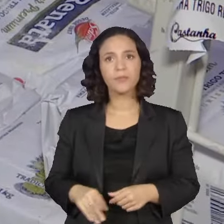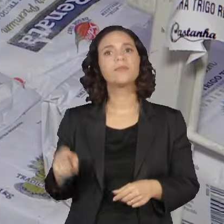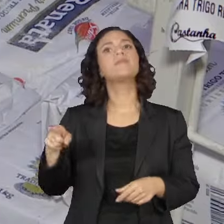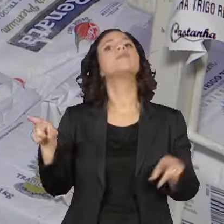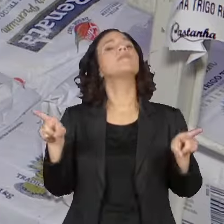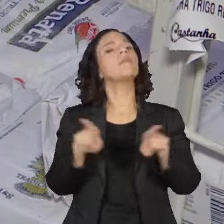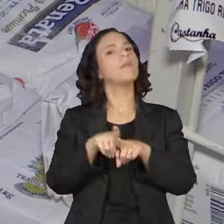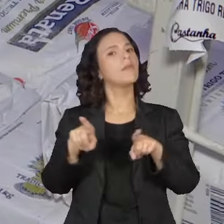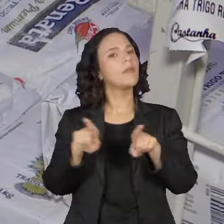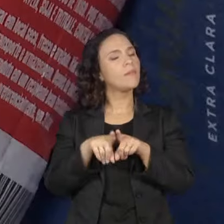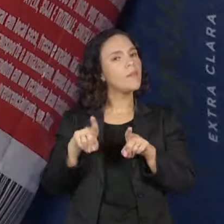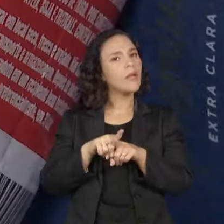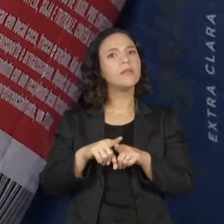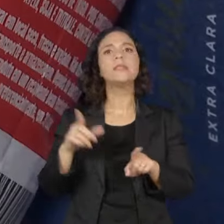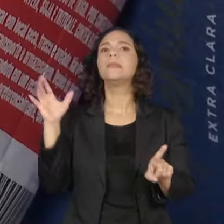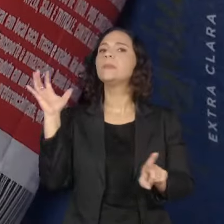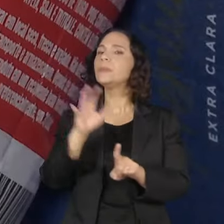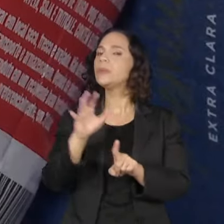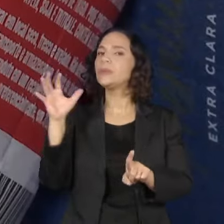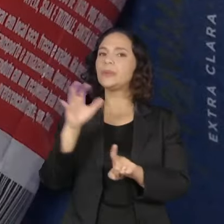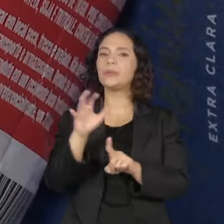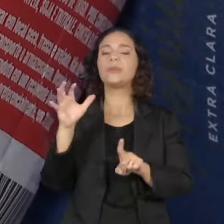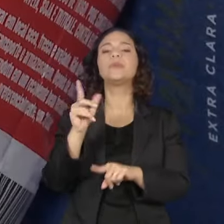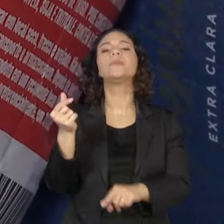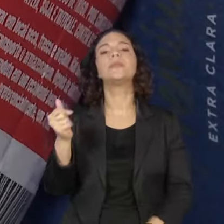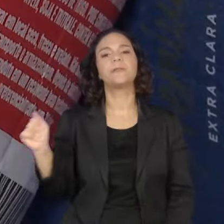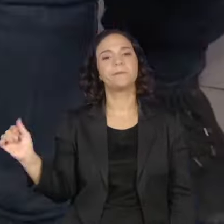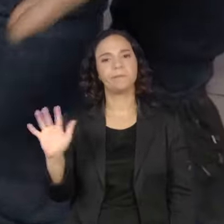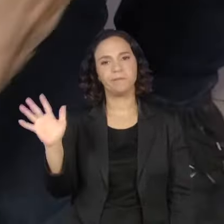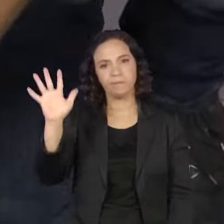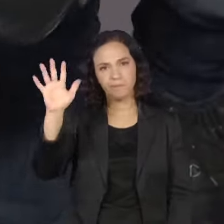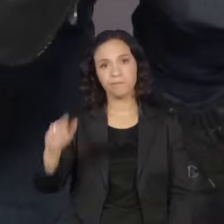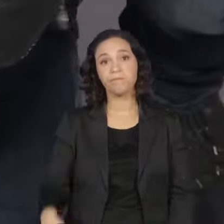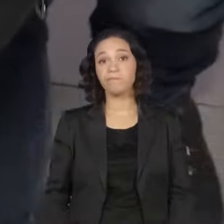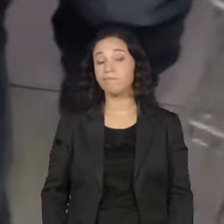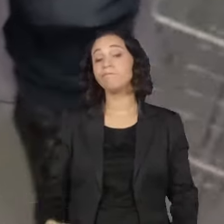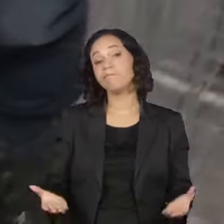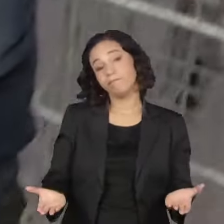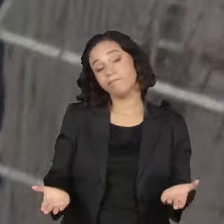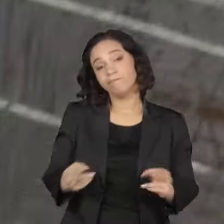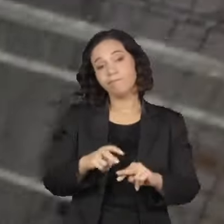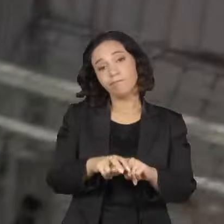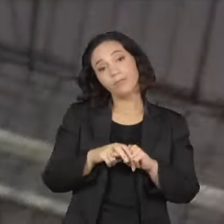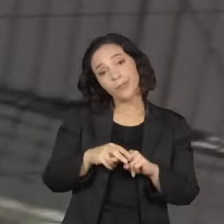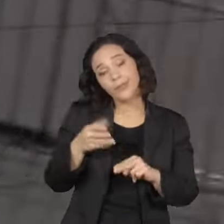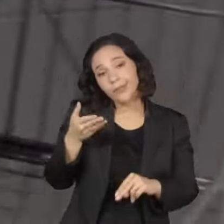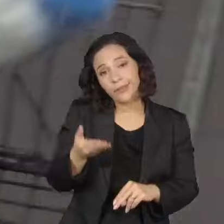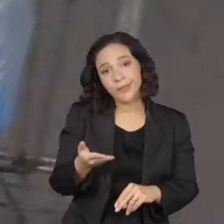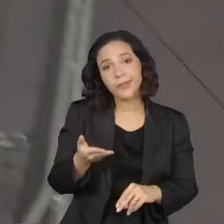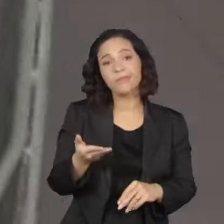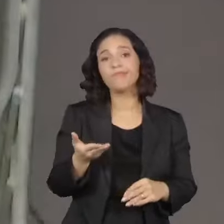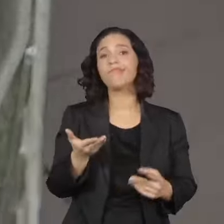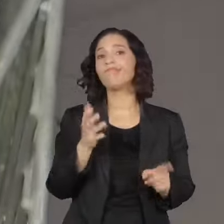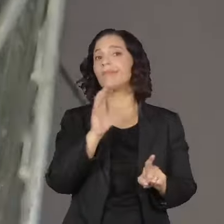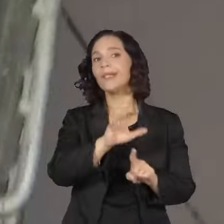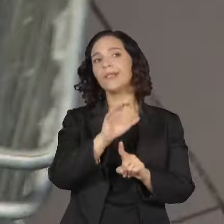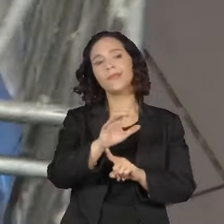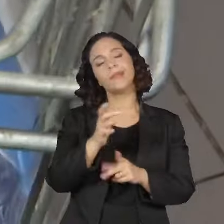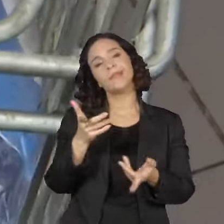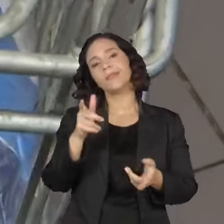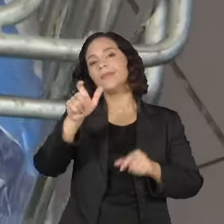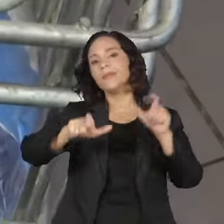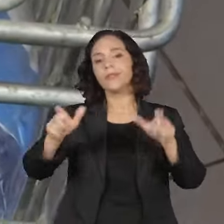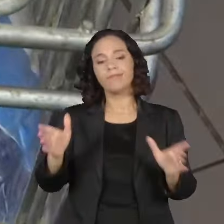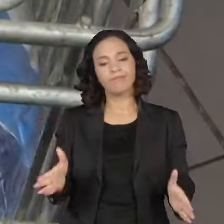uma pressão altista muito grande. E isso acaba, de alguma forma, atingindo a cesta